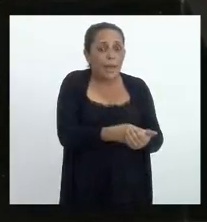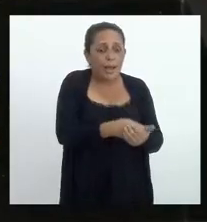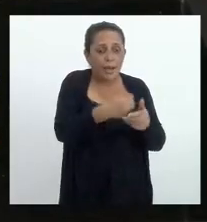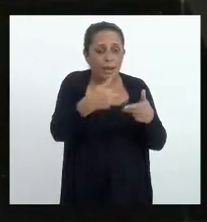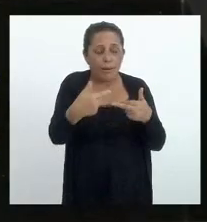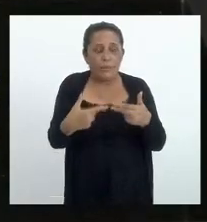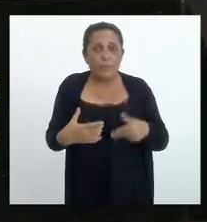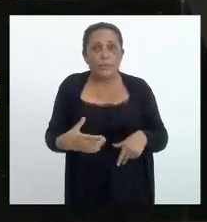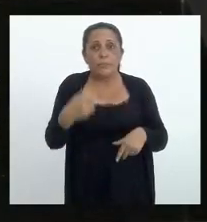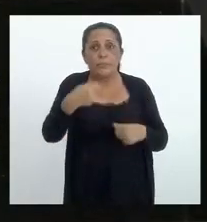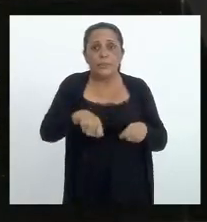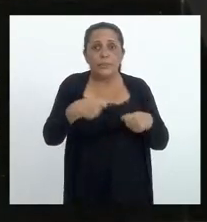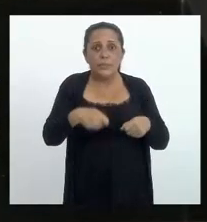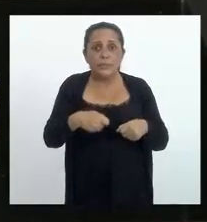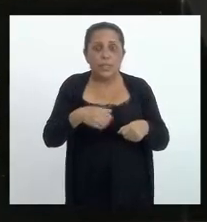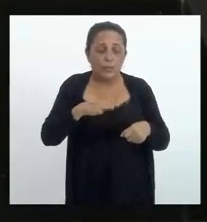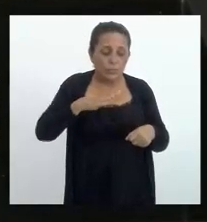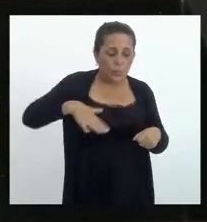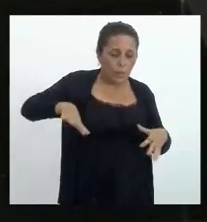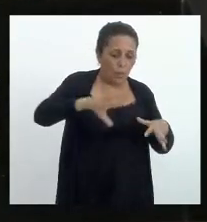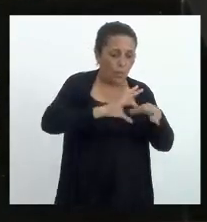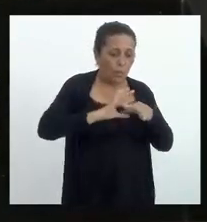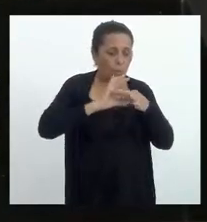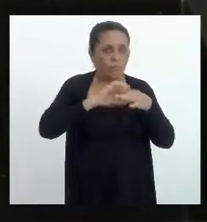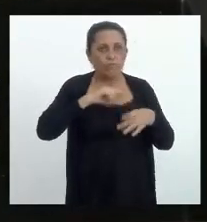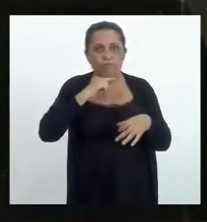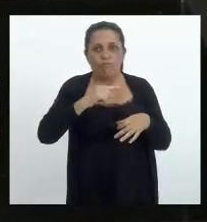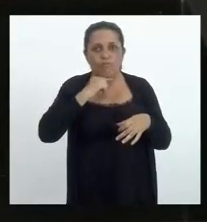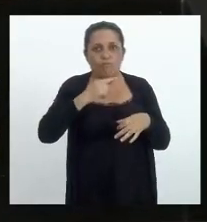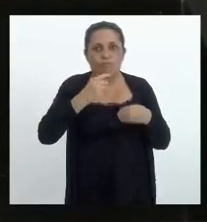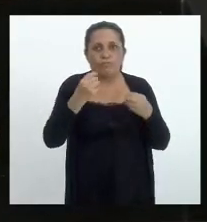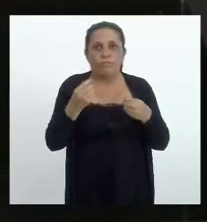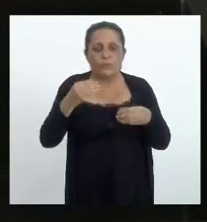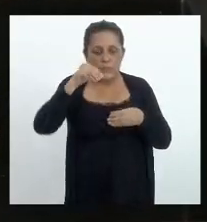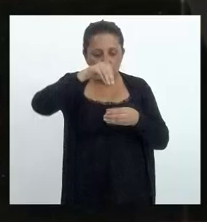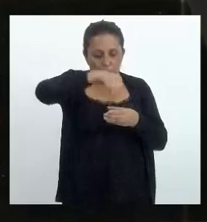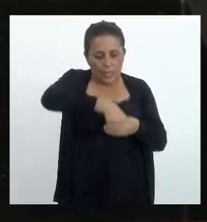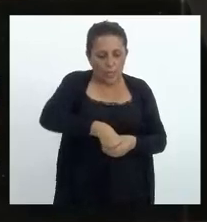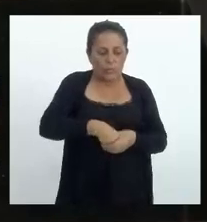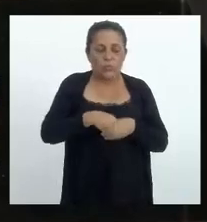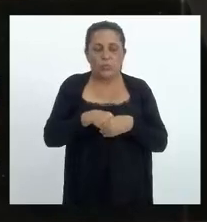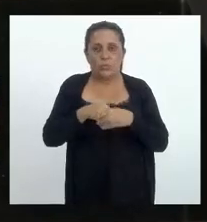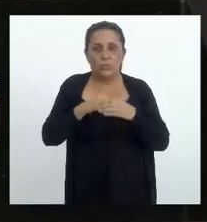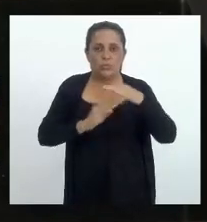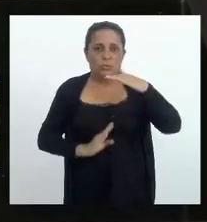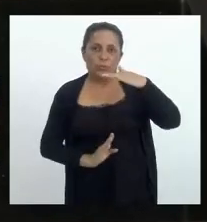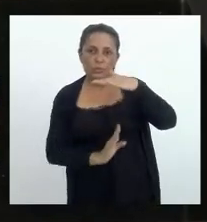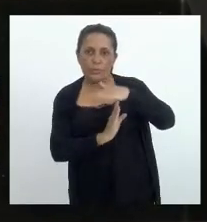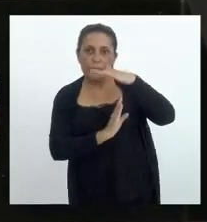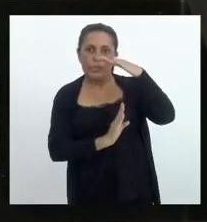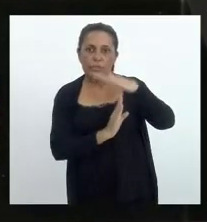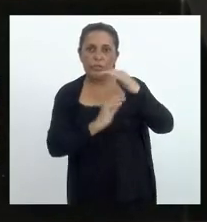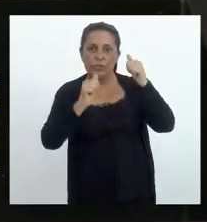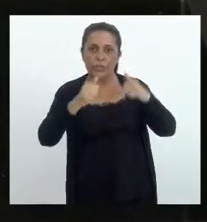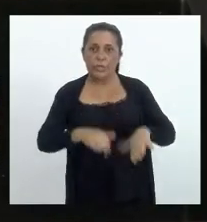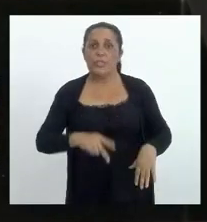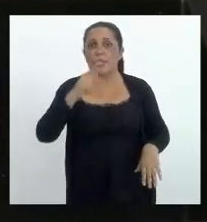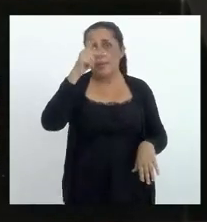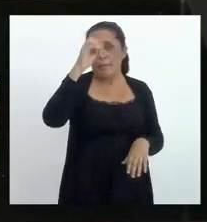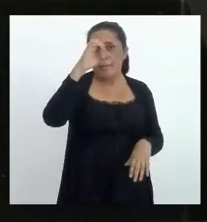fará com que a União não consiga ficar dentro do teto de gastos e, por isso, a PEC que tenta retirar a